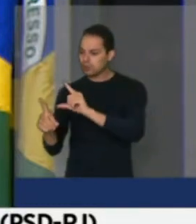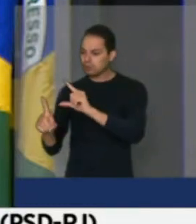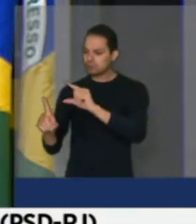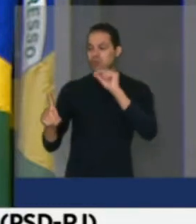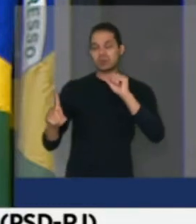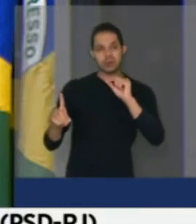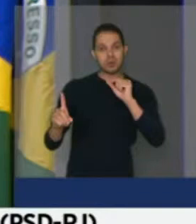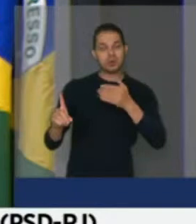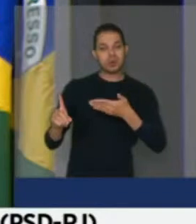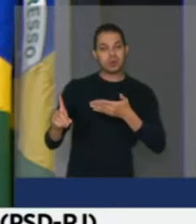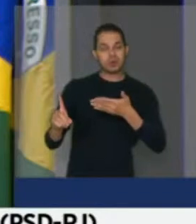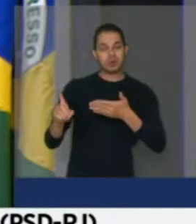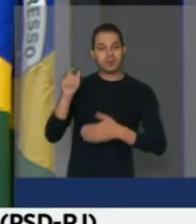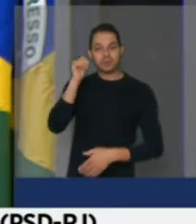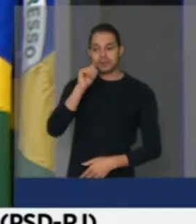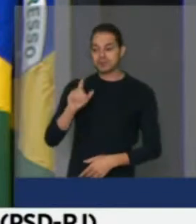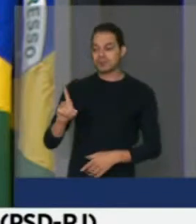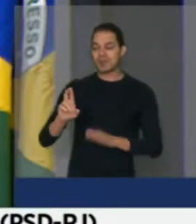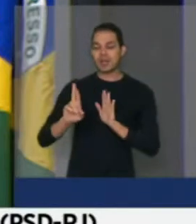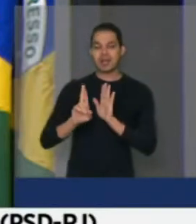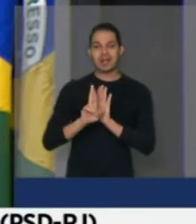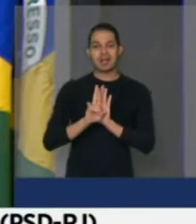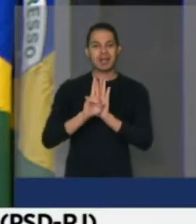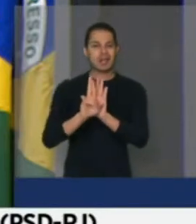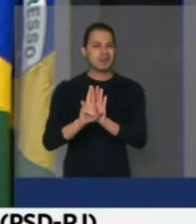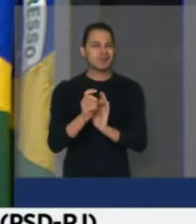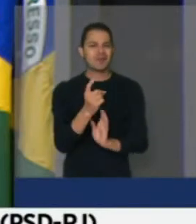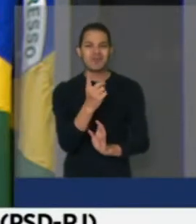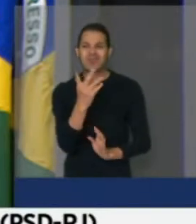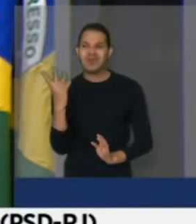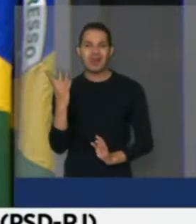De uma cidadã que representa milhares de pessoas,